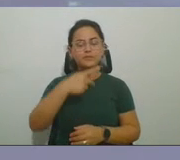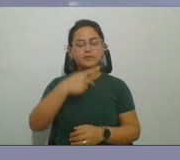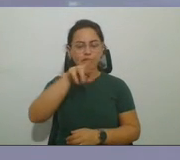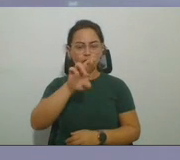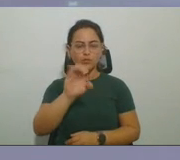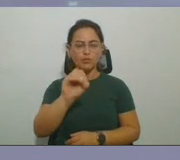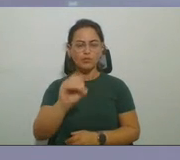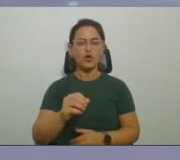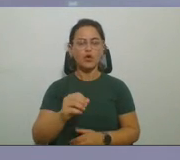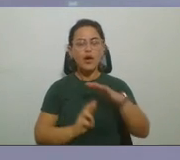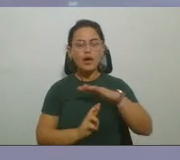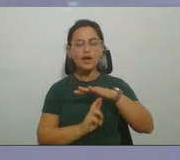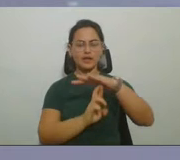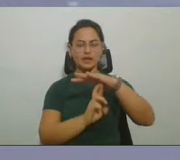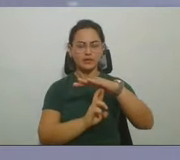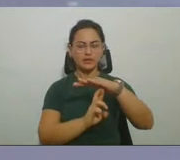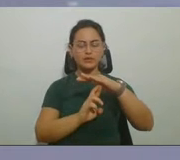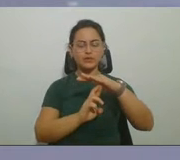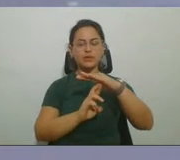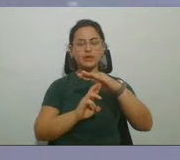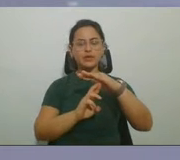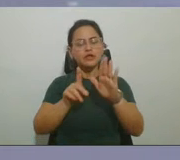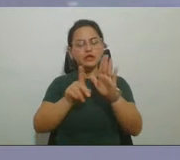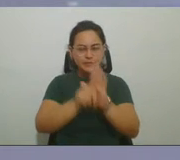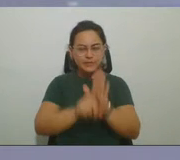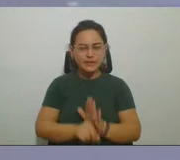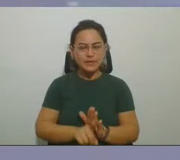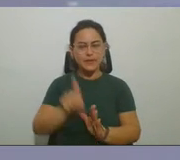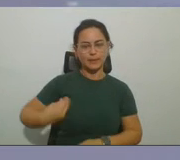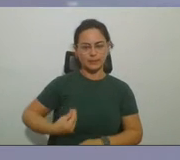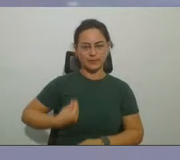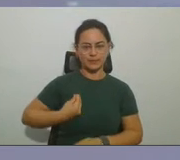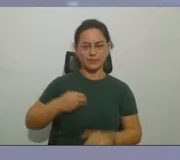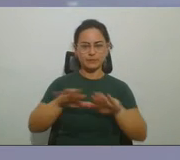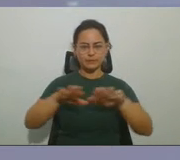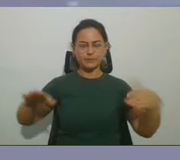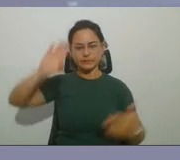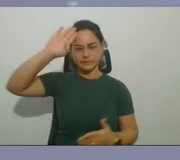e que se faz presente aqui no palco de honra.